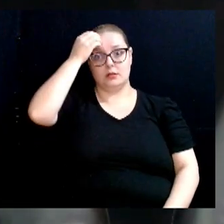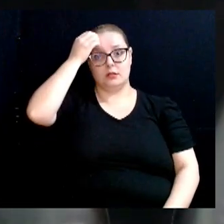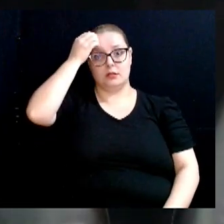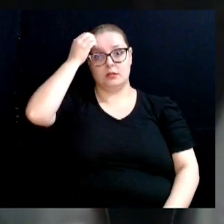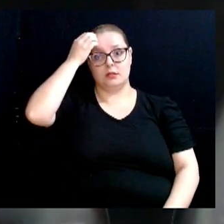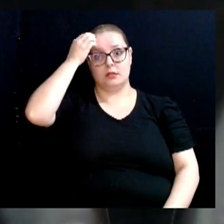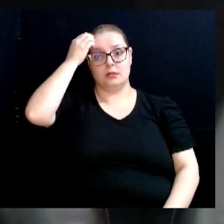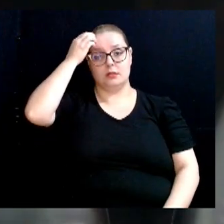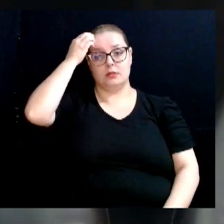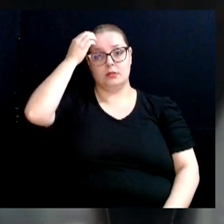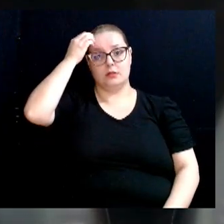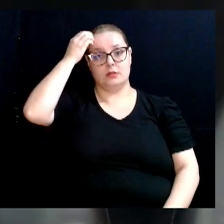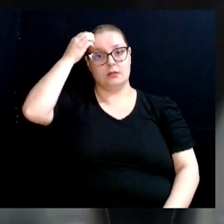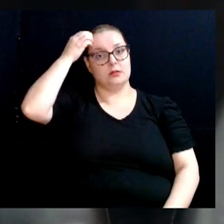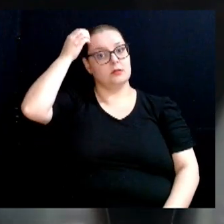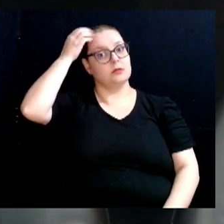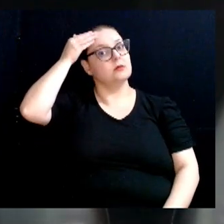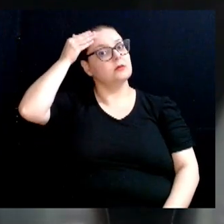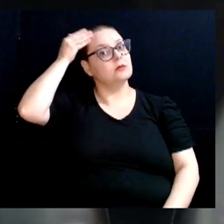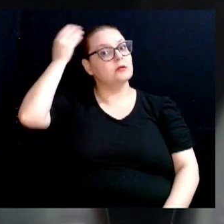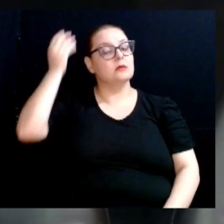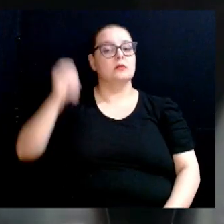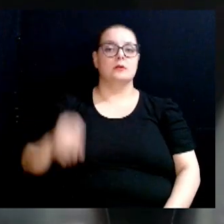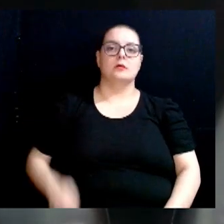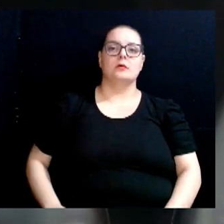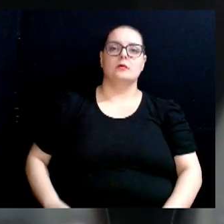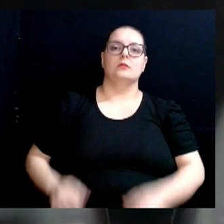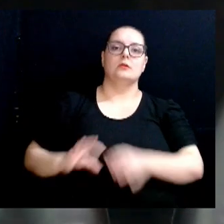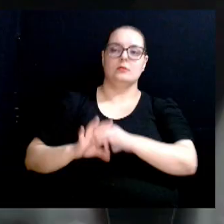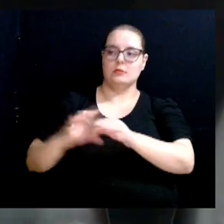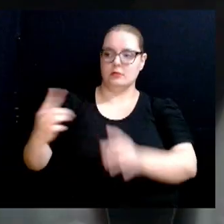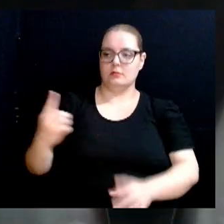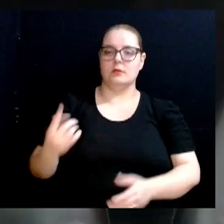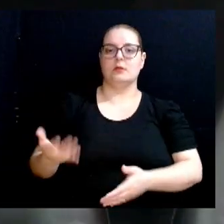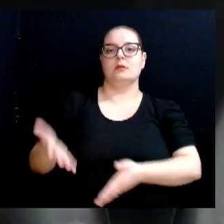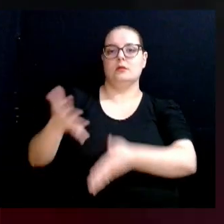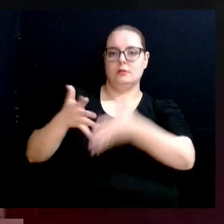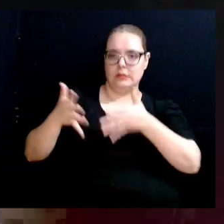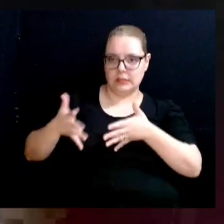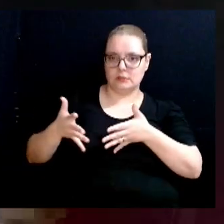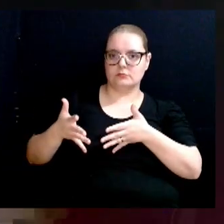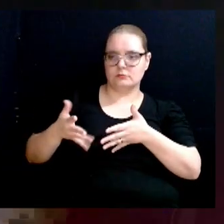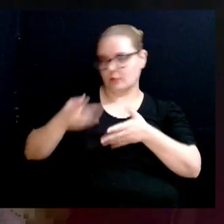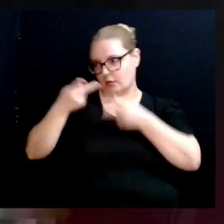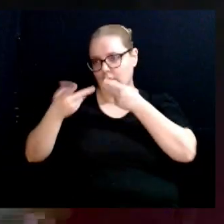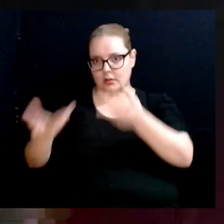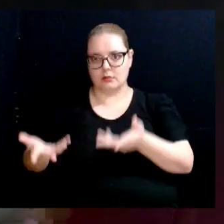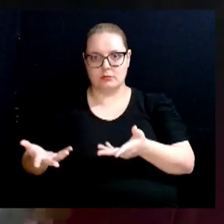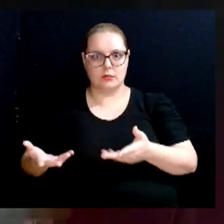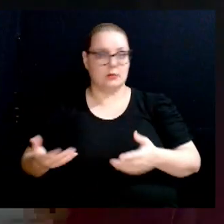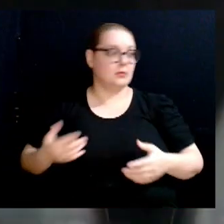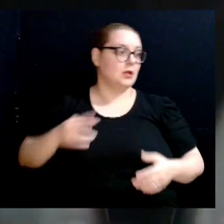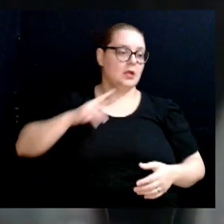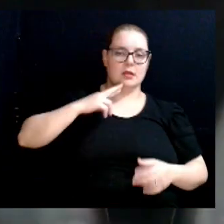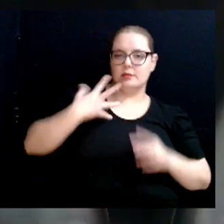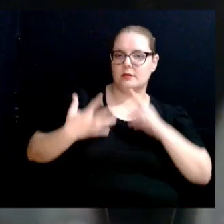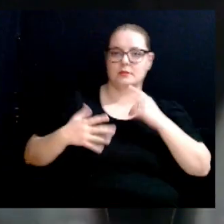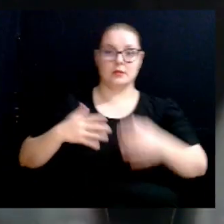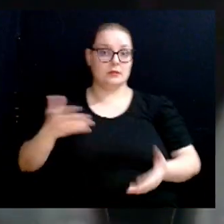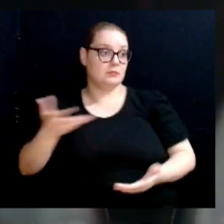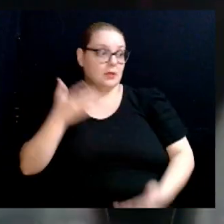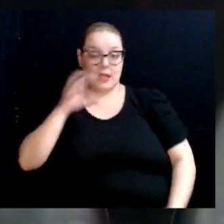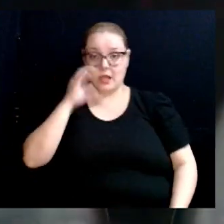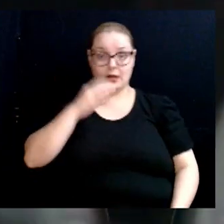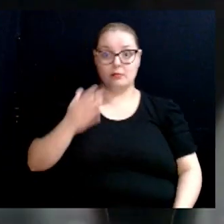Você dá espaço para que o outro também se manifeste? É isso. Porque a gente às vezes vai num afã de resolver, porque a gente é mais prática, muito da mulher isso,